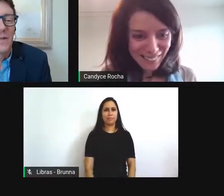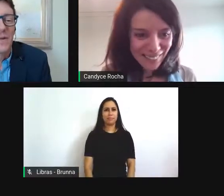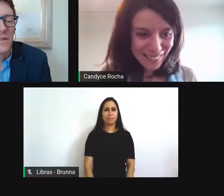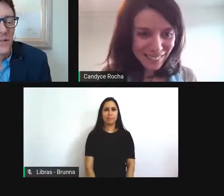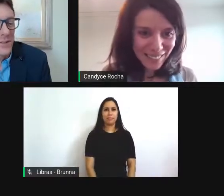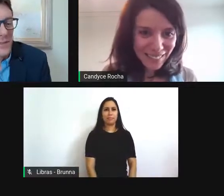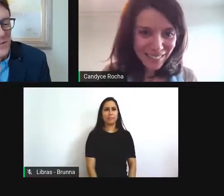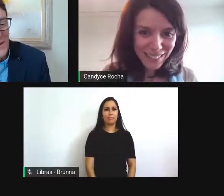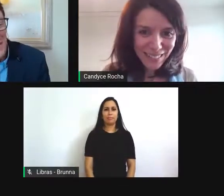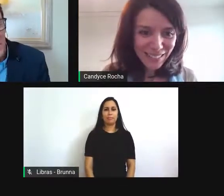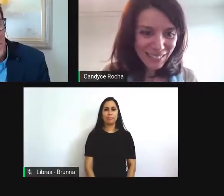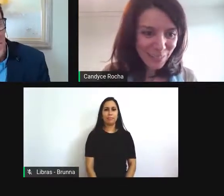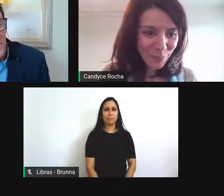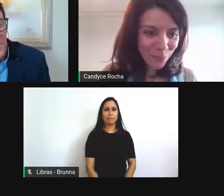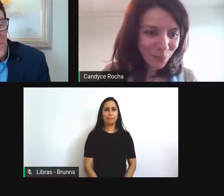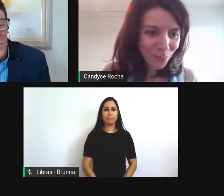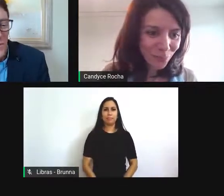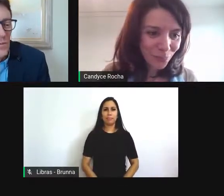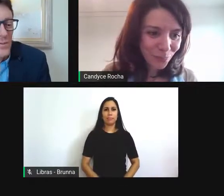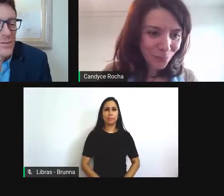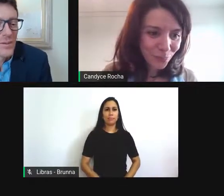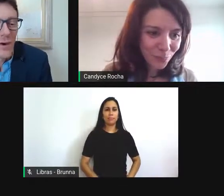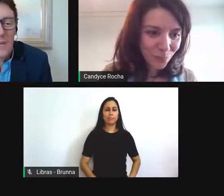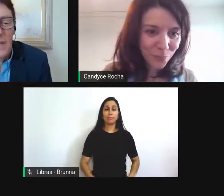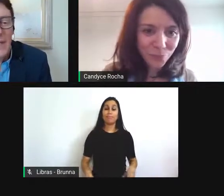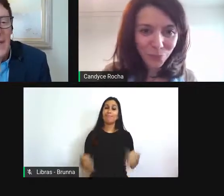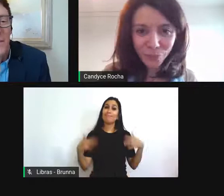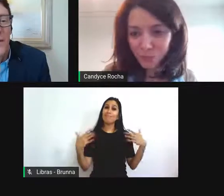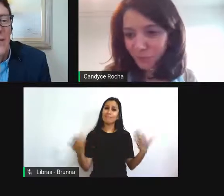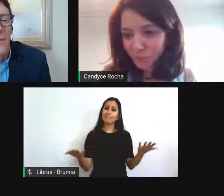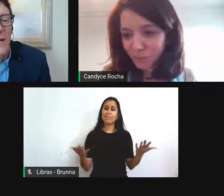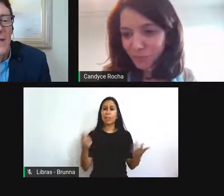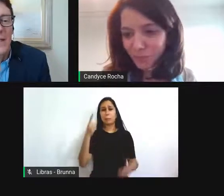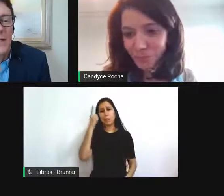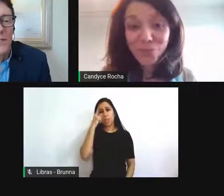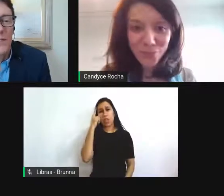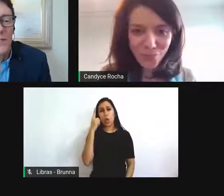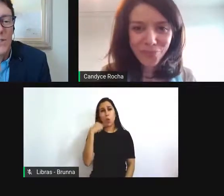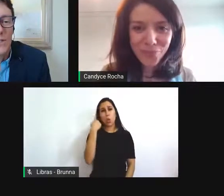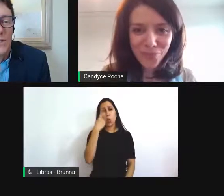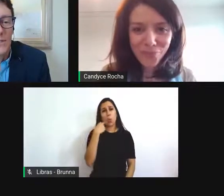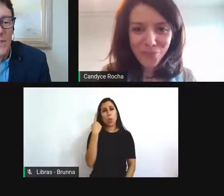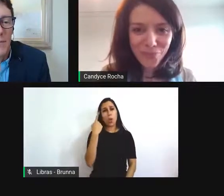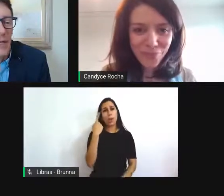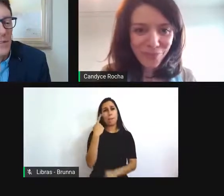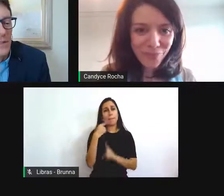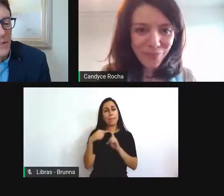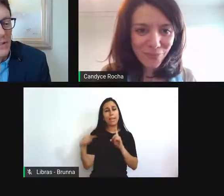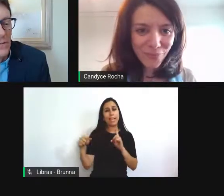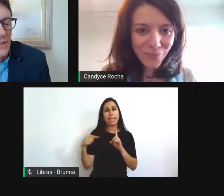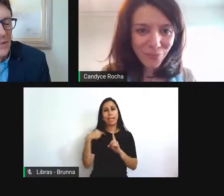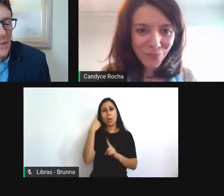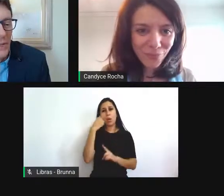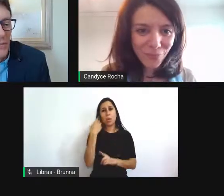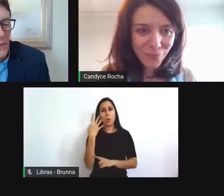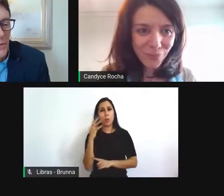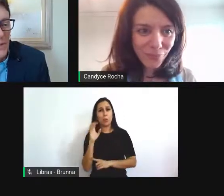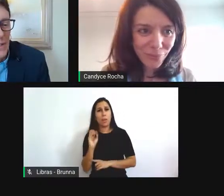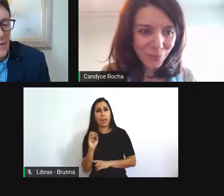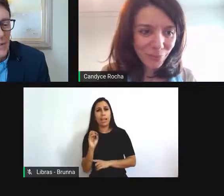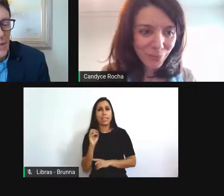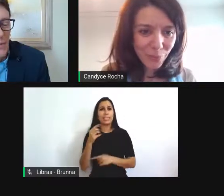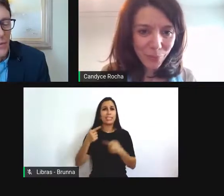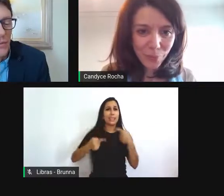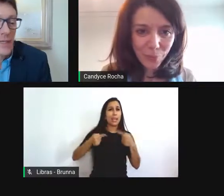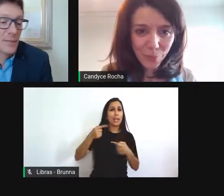Muito bem. Olha, pessoal, nós tínhamos previsto 1h30, 1h40 aí de